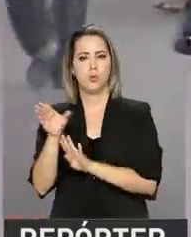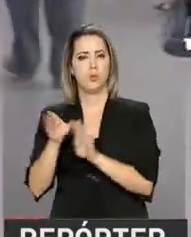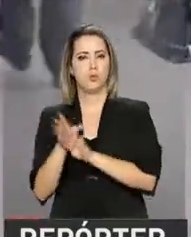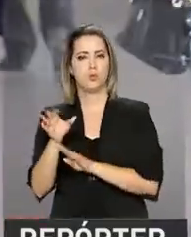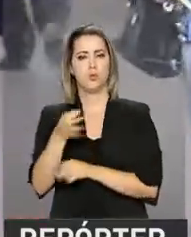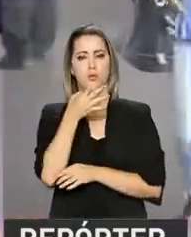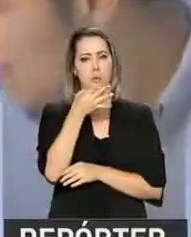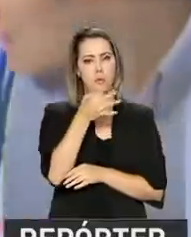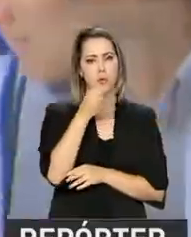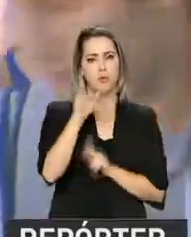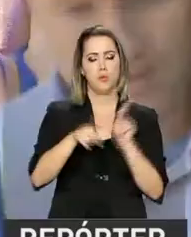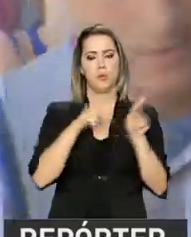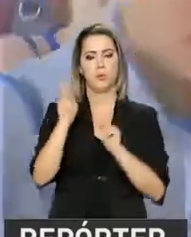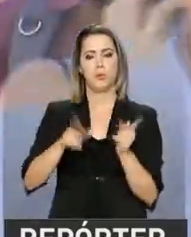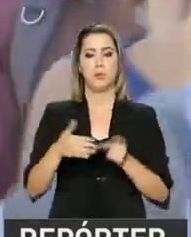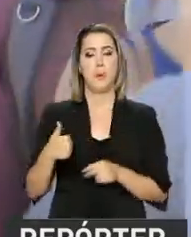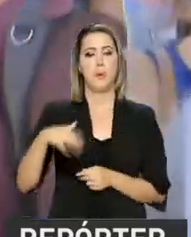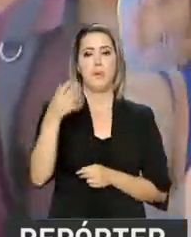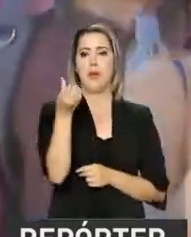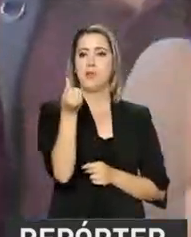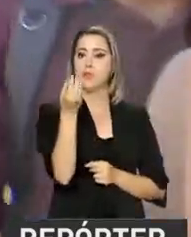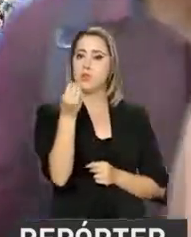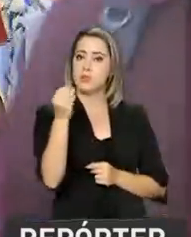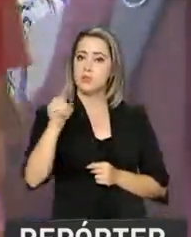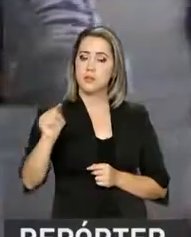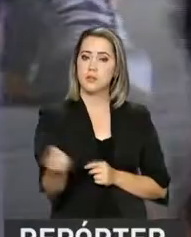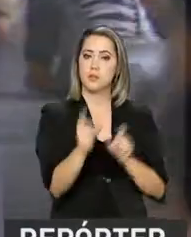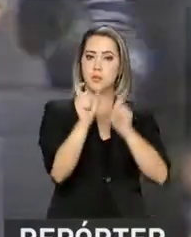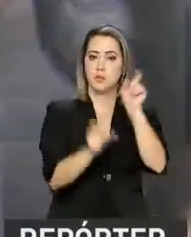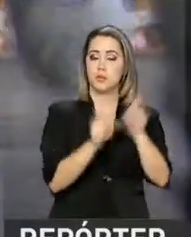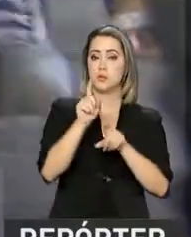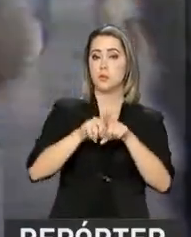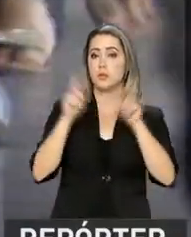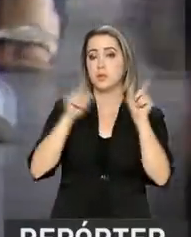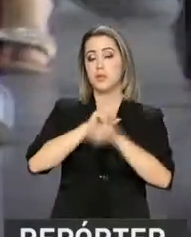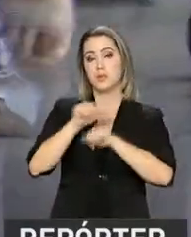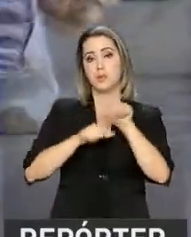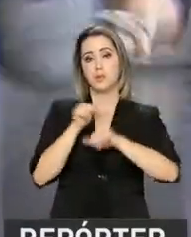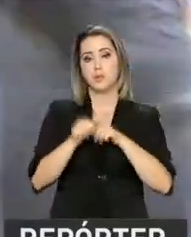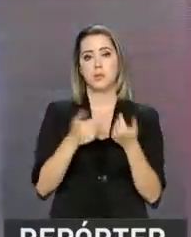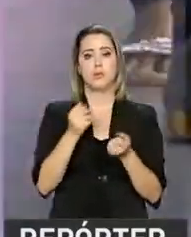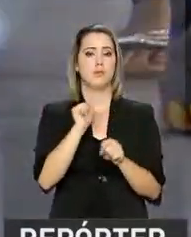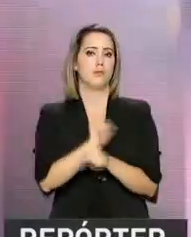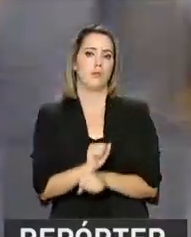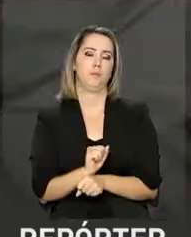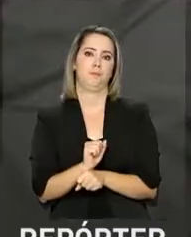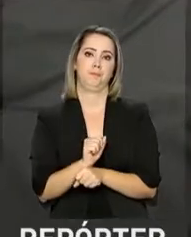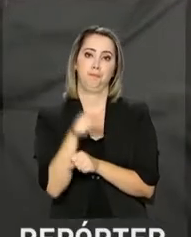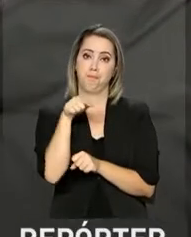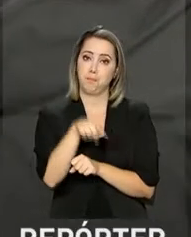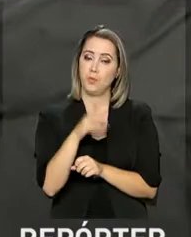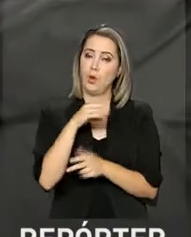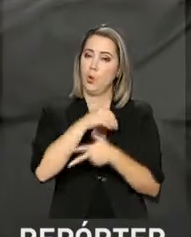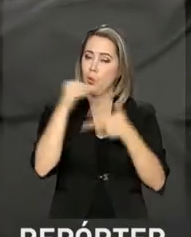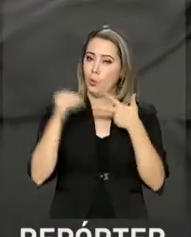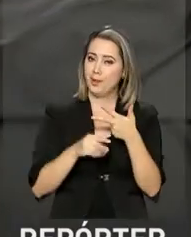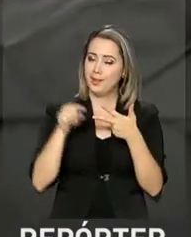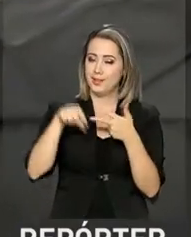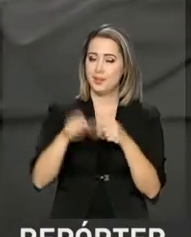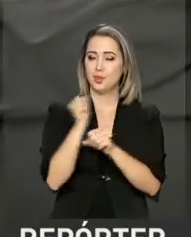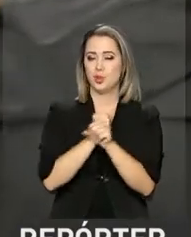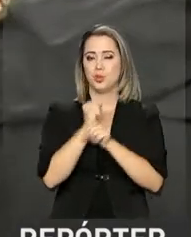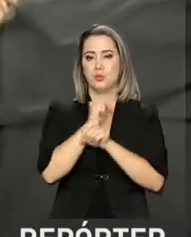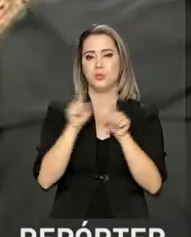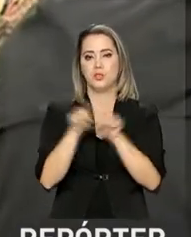a participação de mais de 600 mil pessoas. Mas as alterações não param por aqui. O Enem